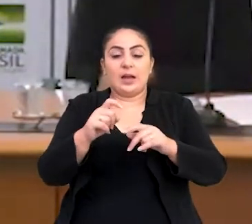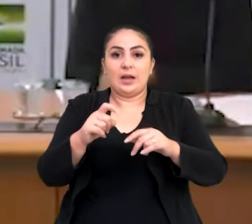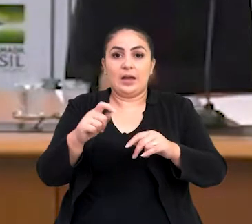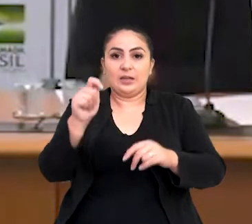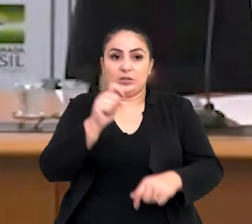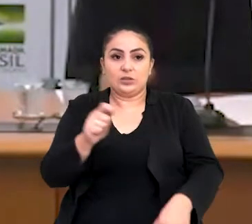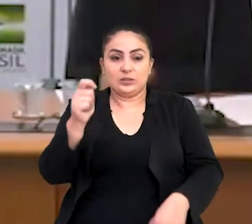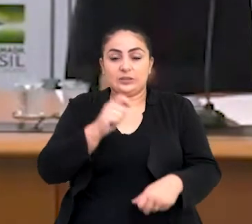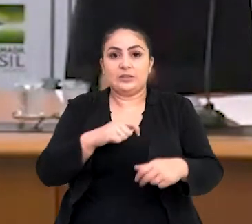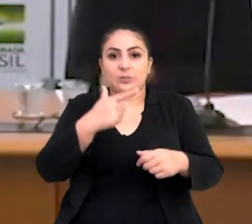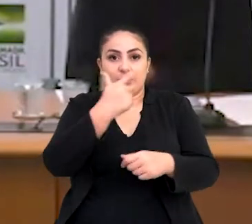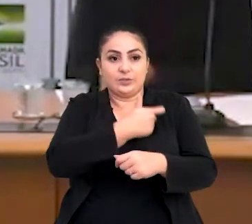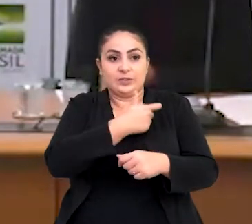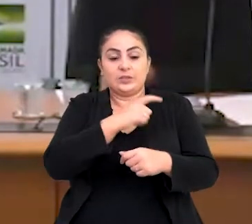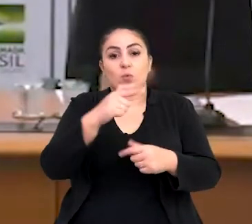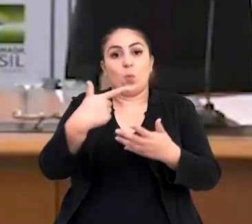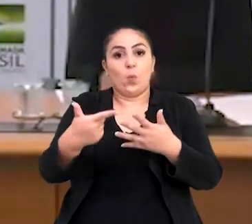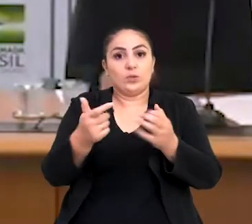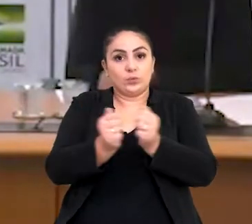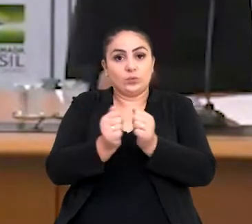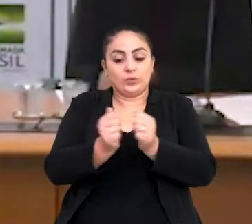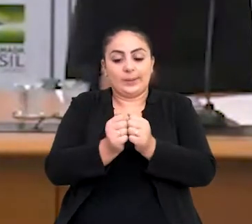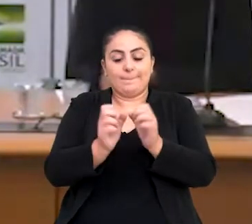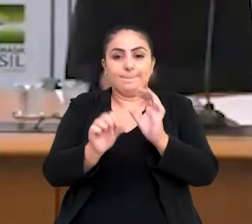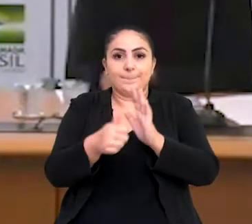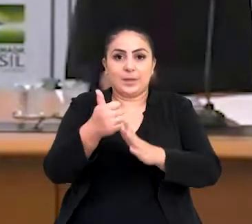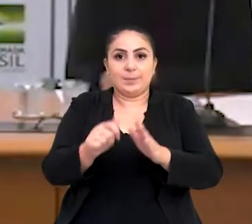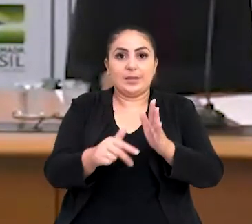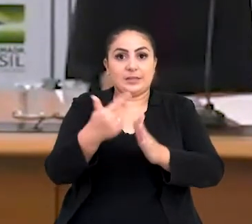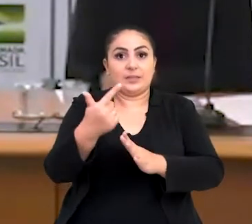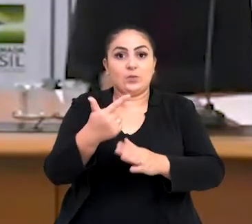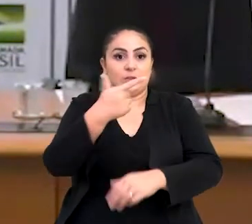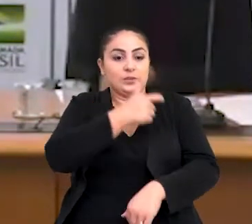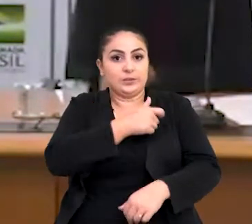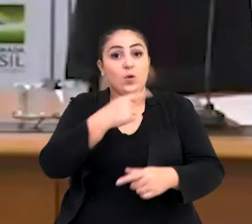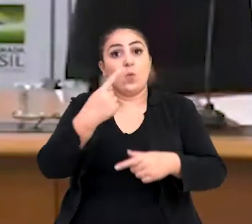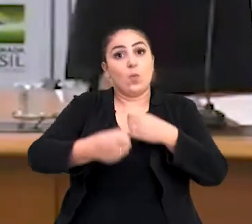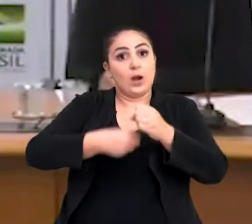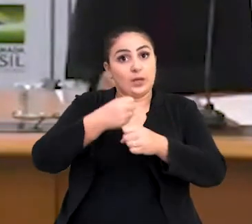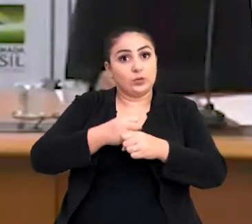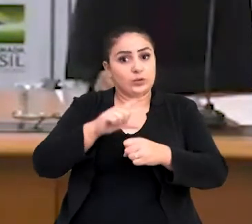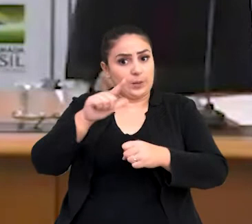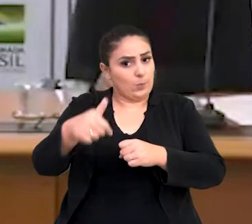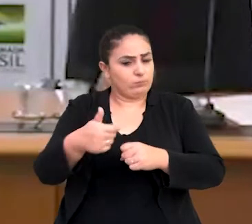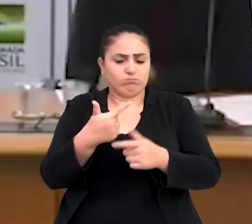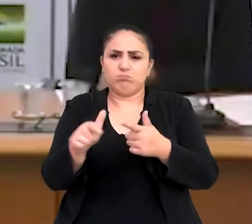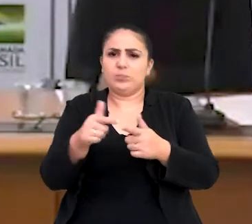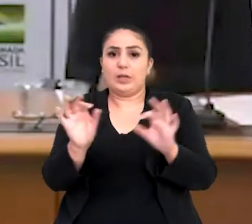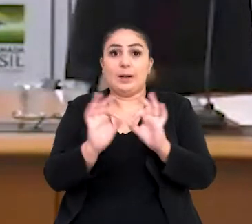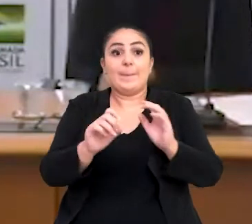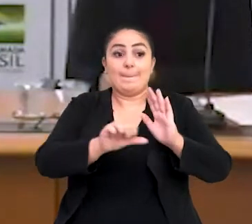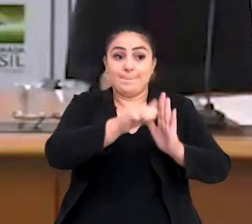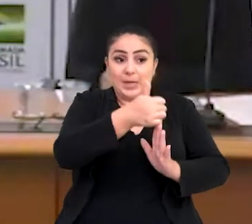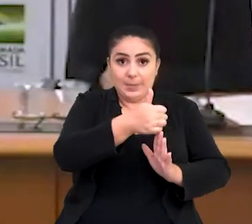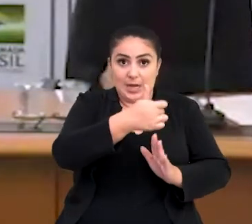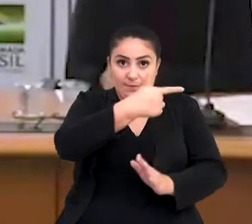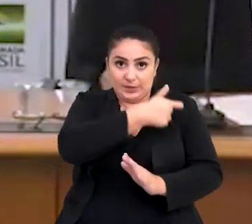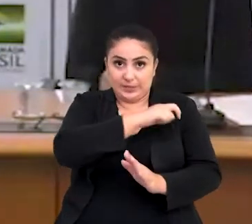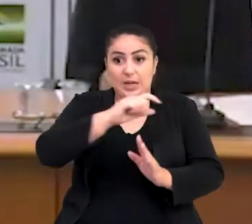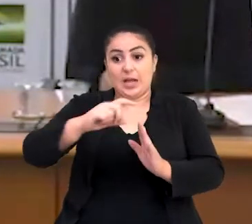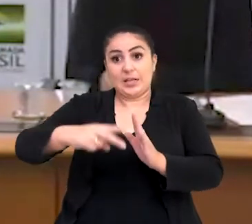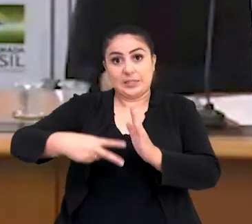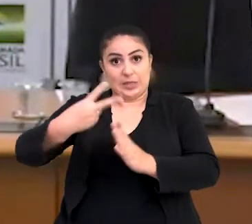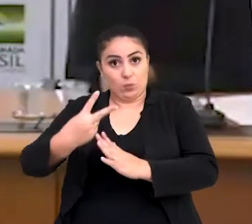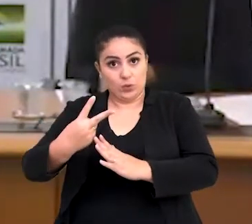a associação de uma vacina com outra, entre a primeira e a segunda dose. Um ano depois isso não é problema, mas entre a primeira e a segunda